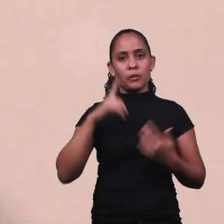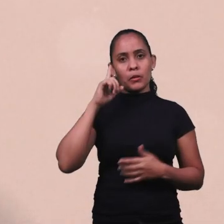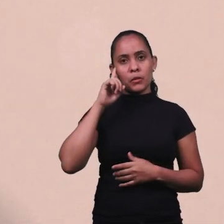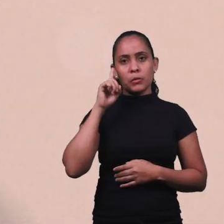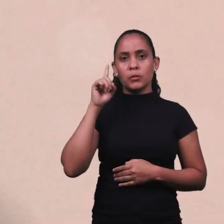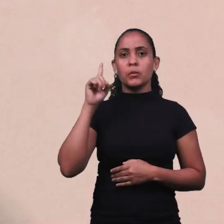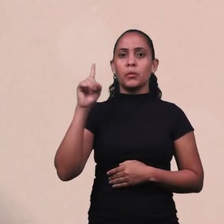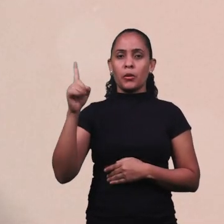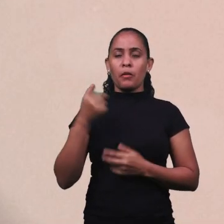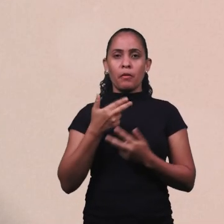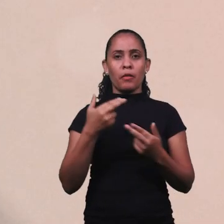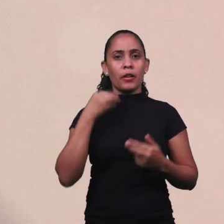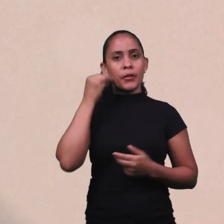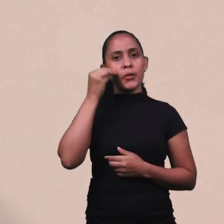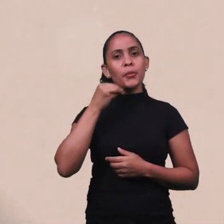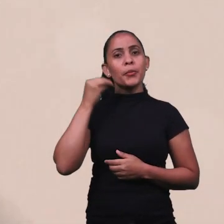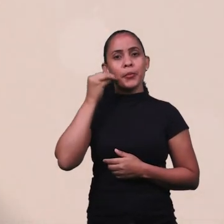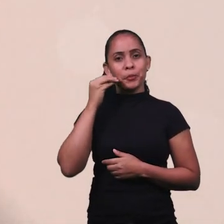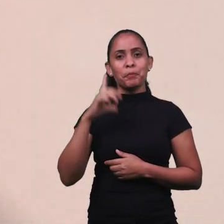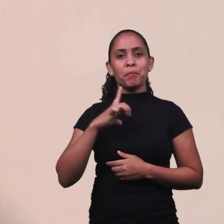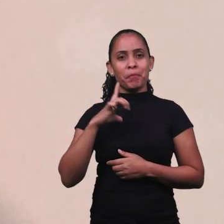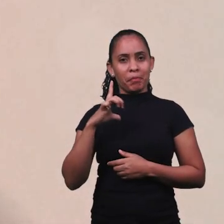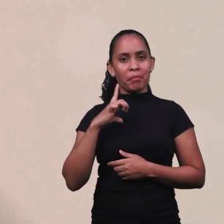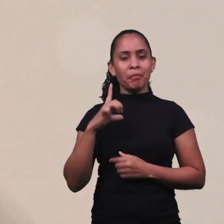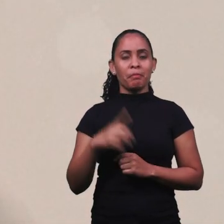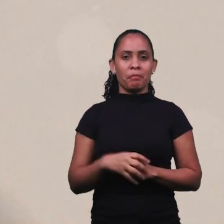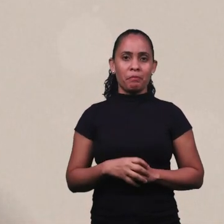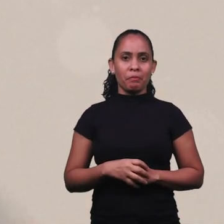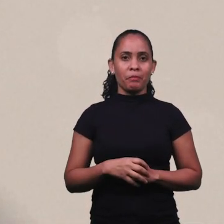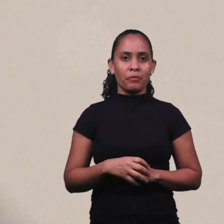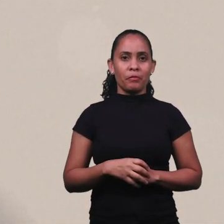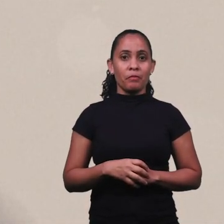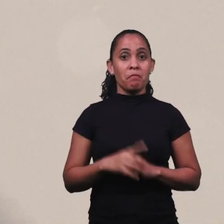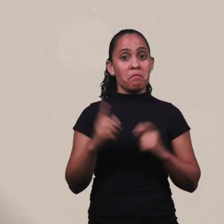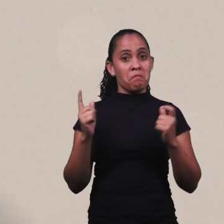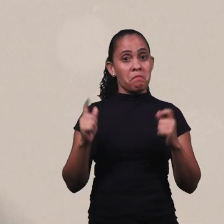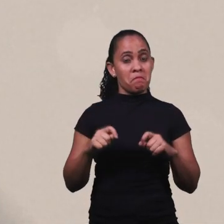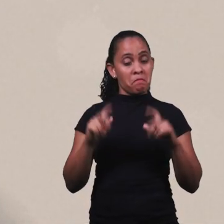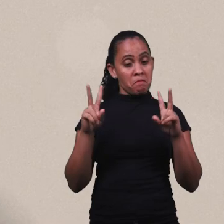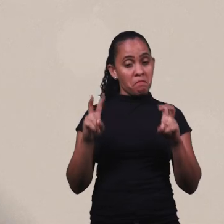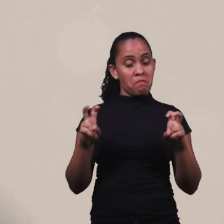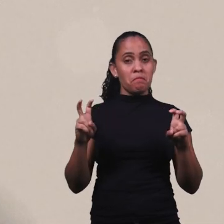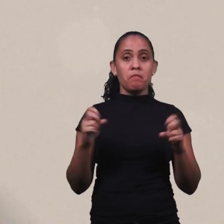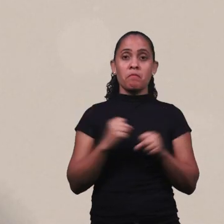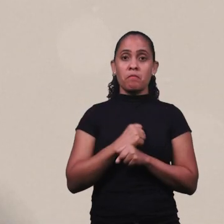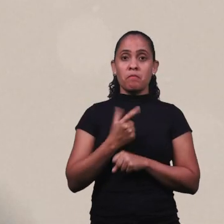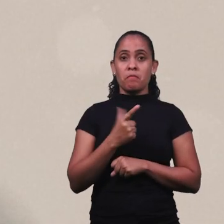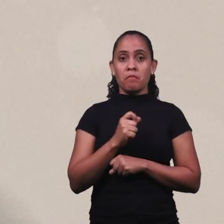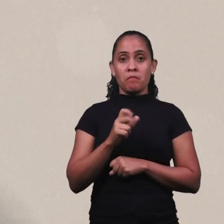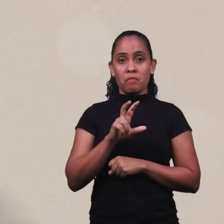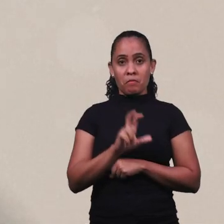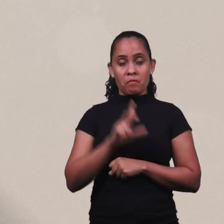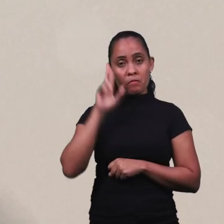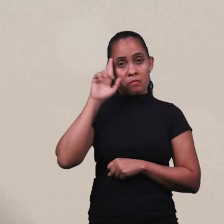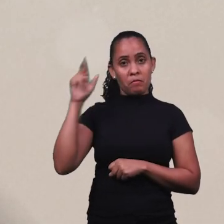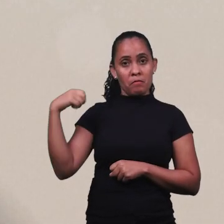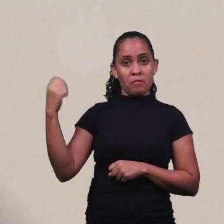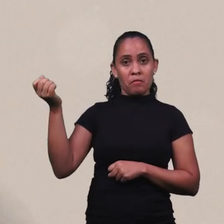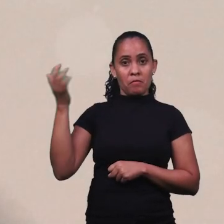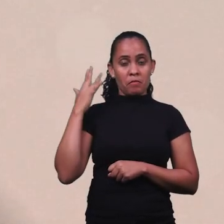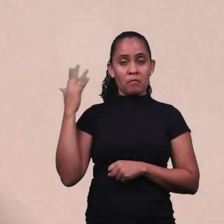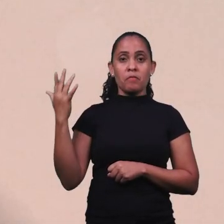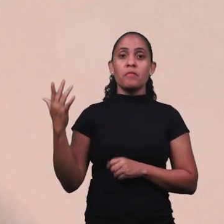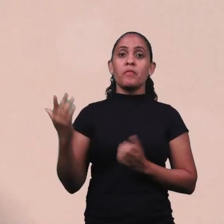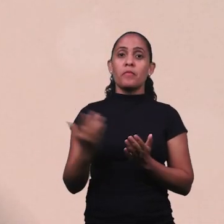muitas experiências serão adquiridas. O lema para este ano de 2005, revelado pelo Senhor, está no